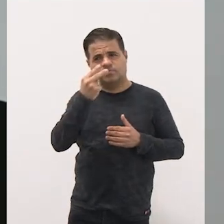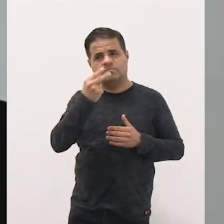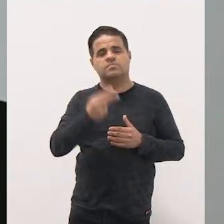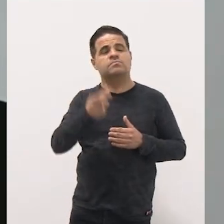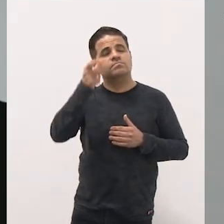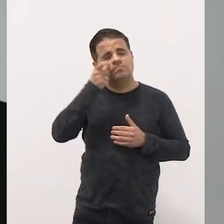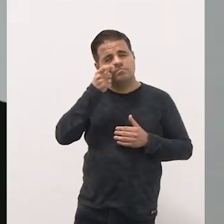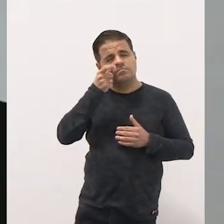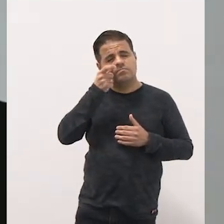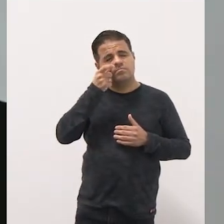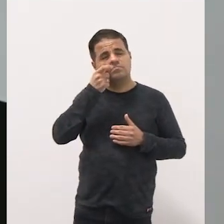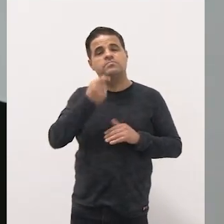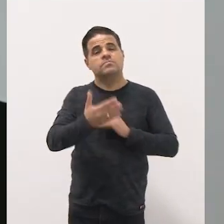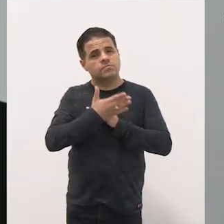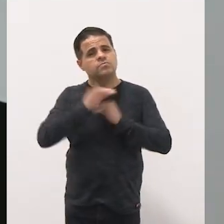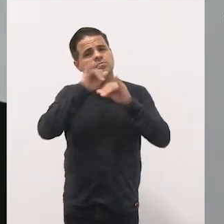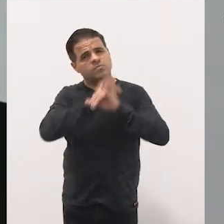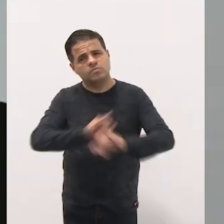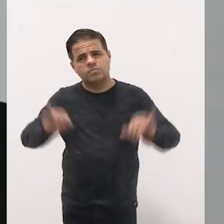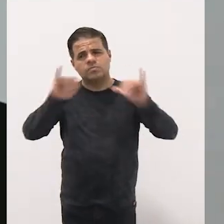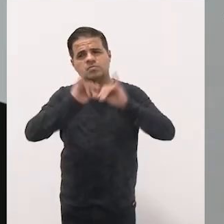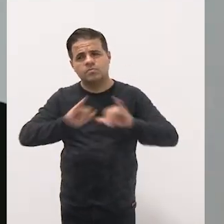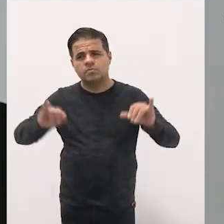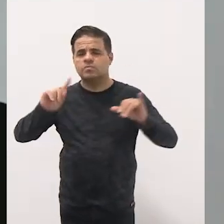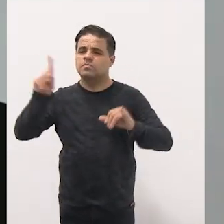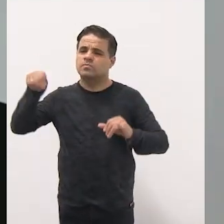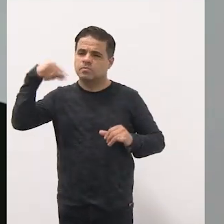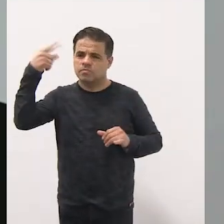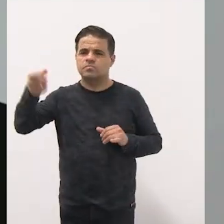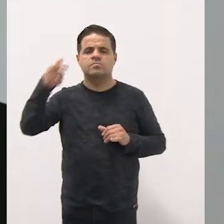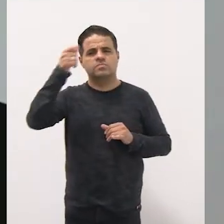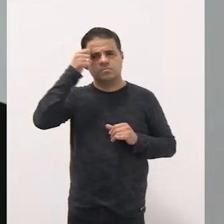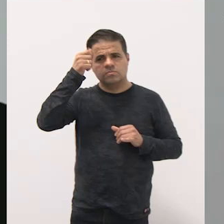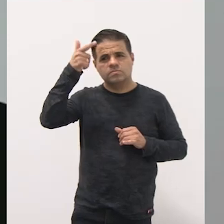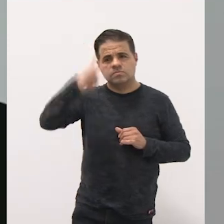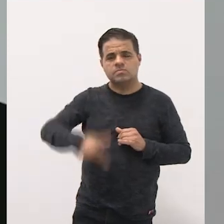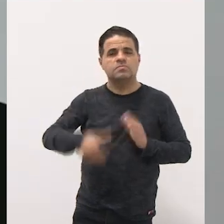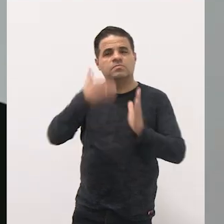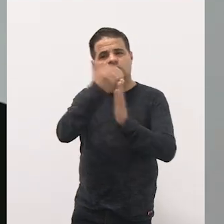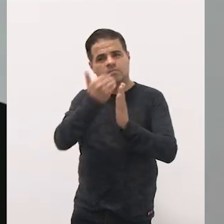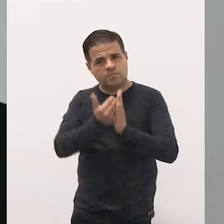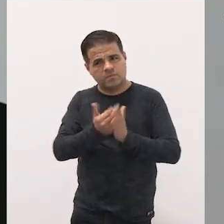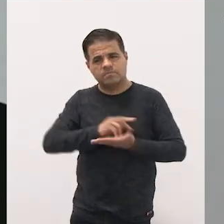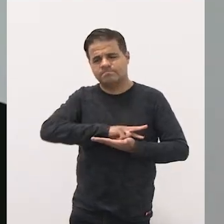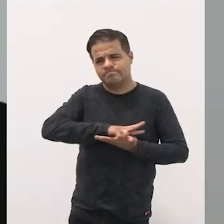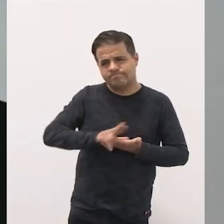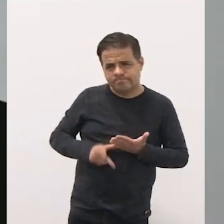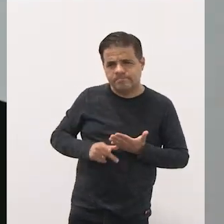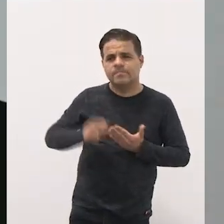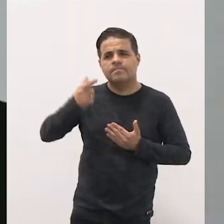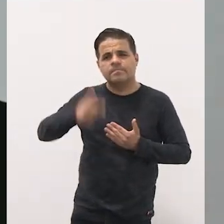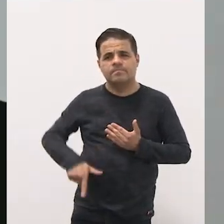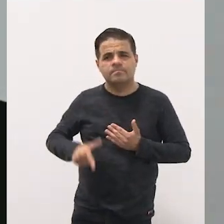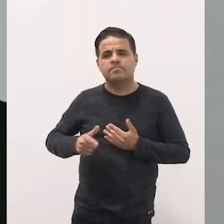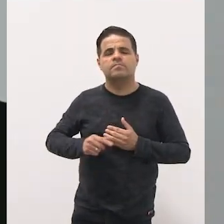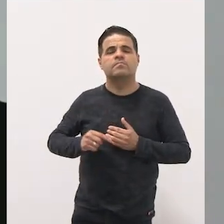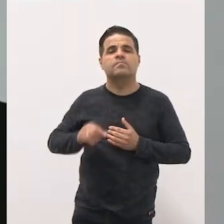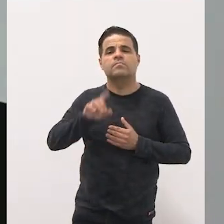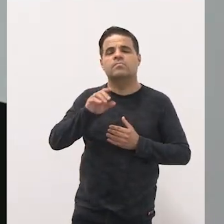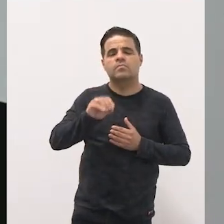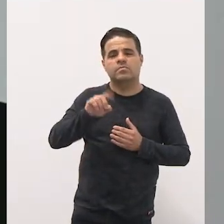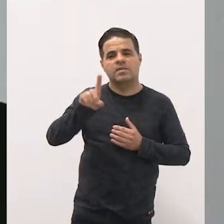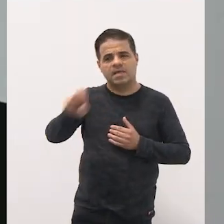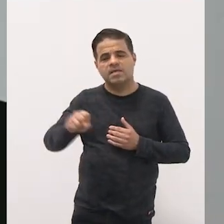assistindo e que ajude a divulgar também. Sexta-feira próxima nós temos mais um programa da série com mais um ODS